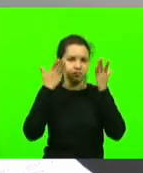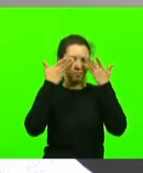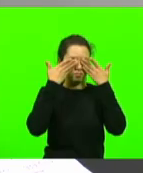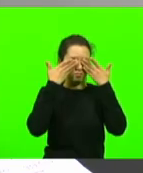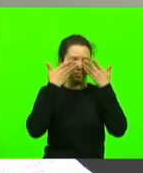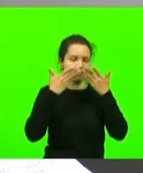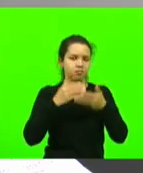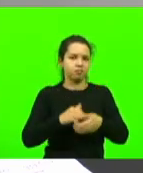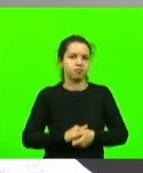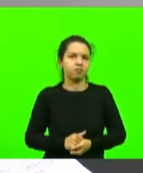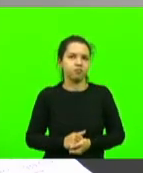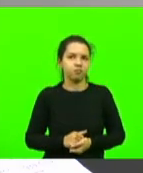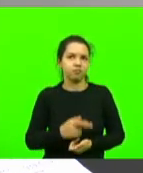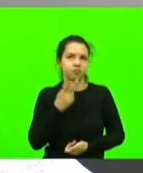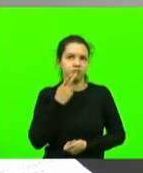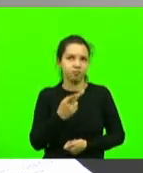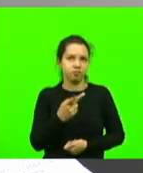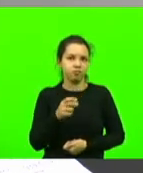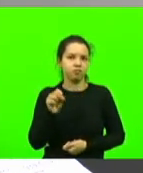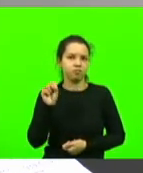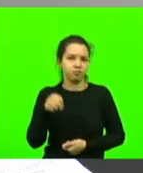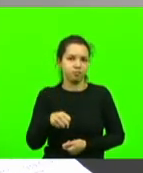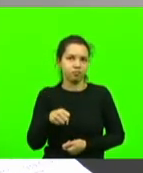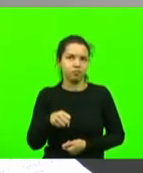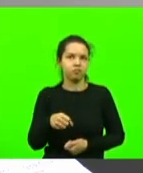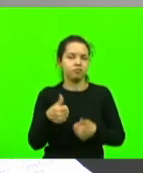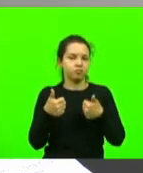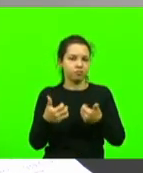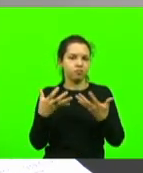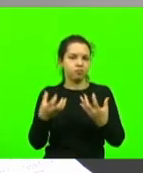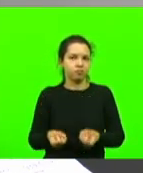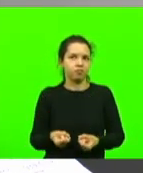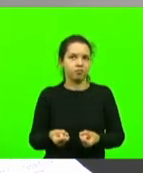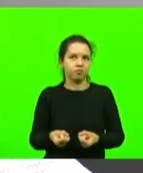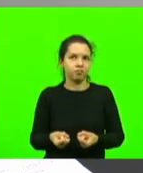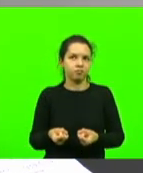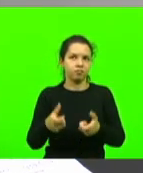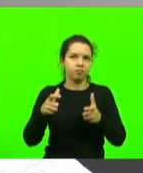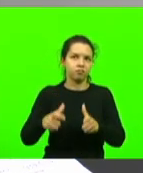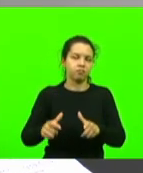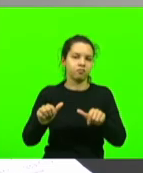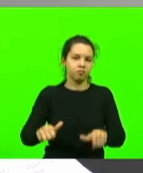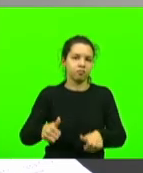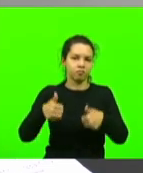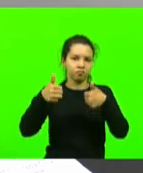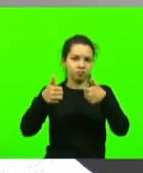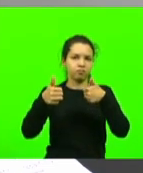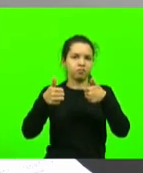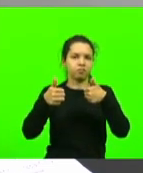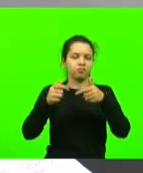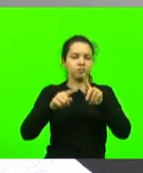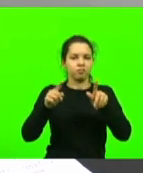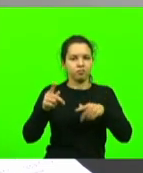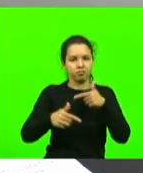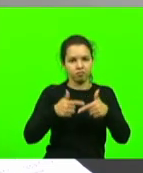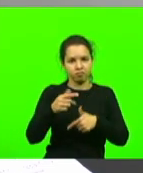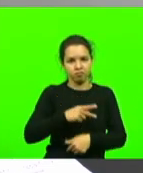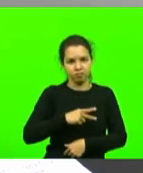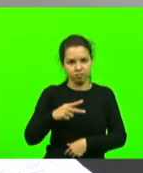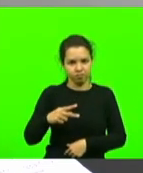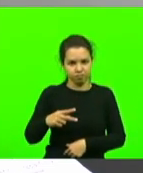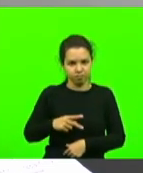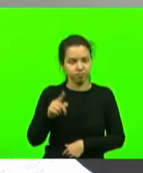só para dizer sim e amém então o homem que isso melhora o serviço público né que é o que chega na